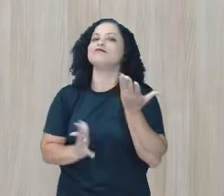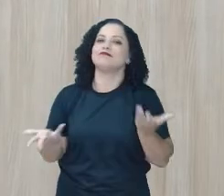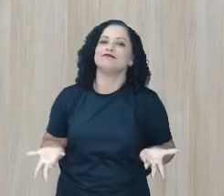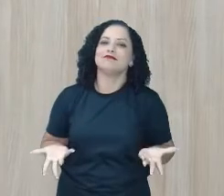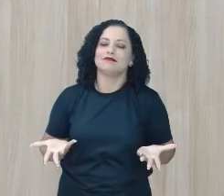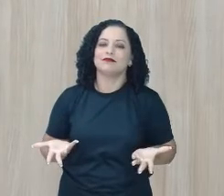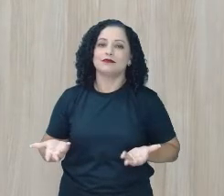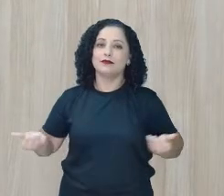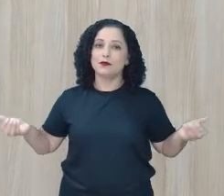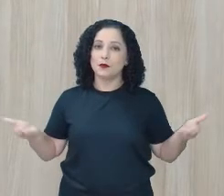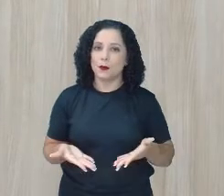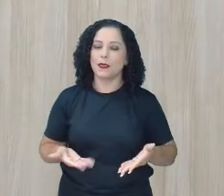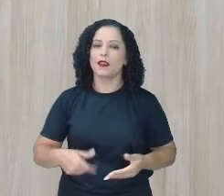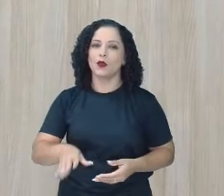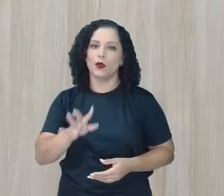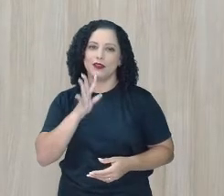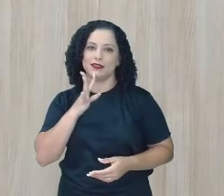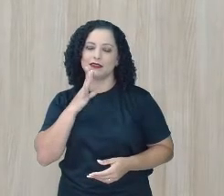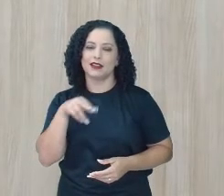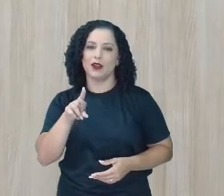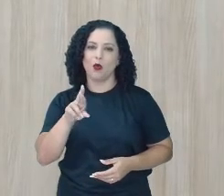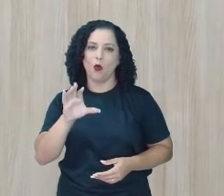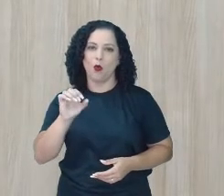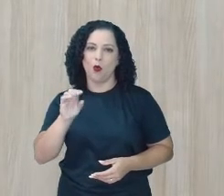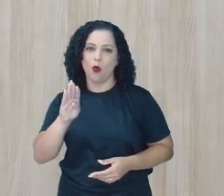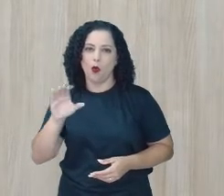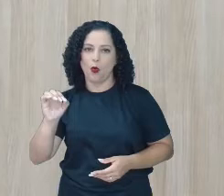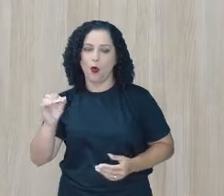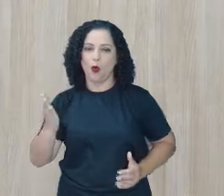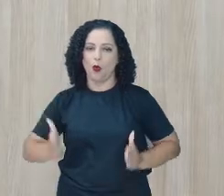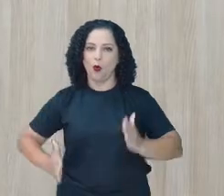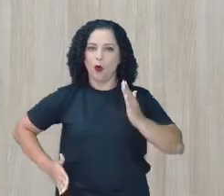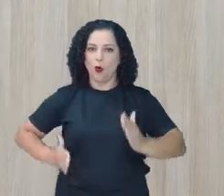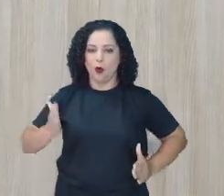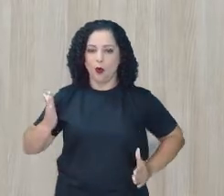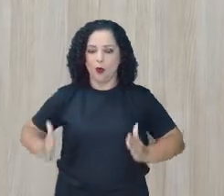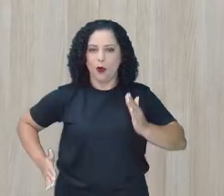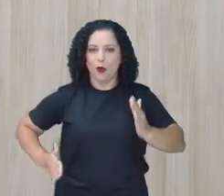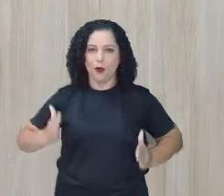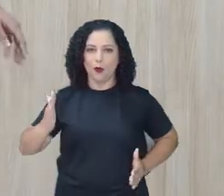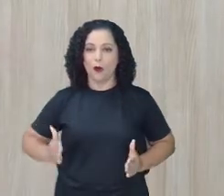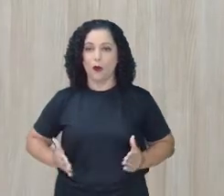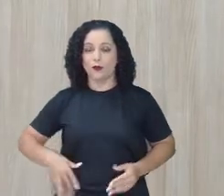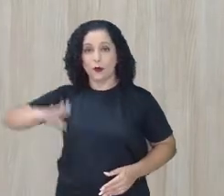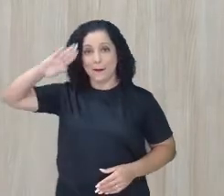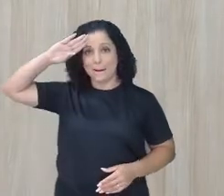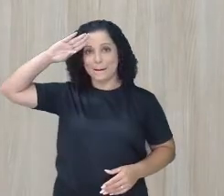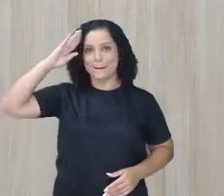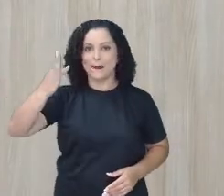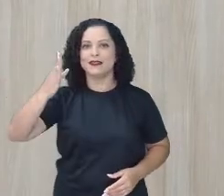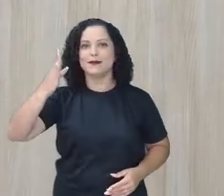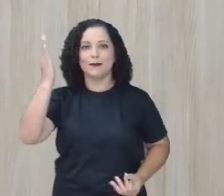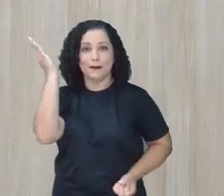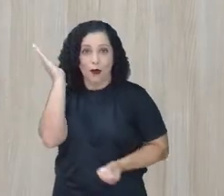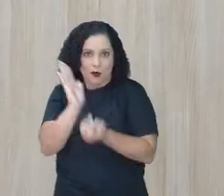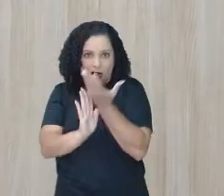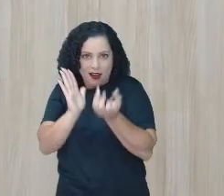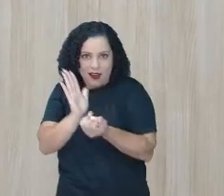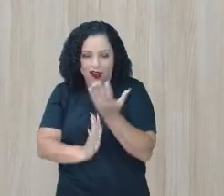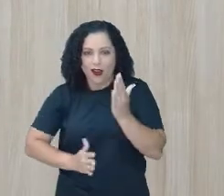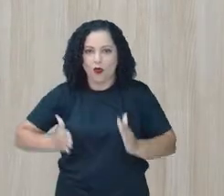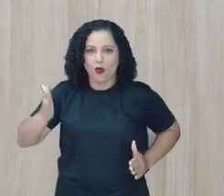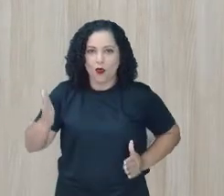para o que a gente conhece o robô hoje, sobre o robô hoje. E um dos principais criadores da teoria, né, do robô